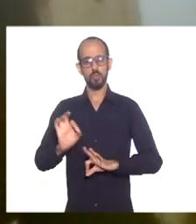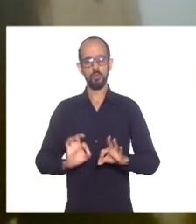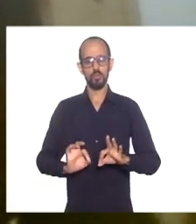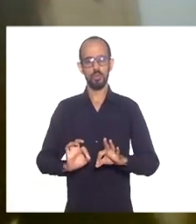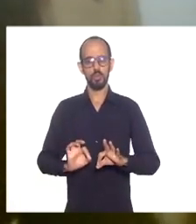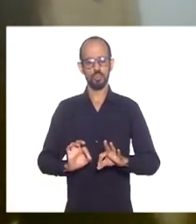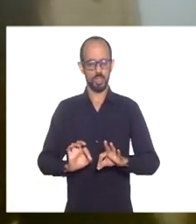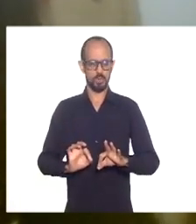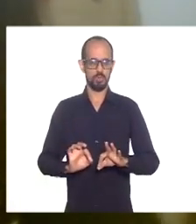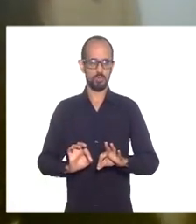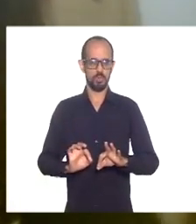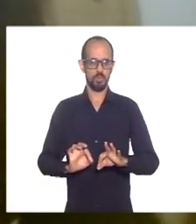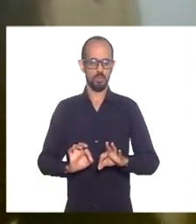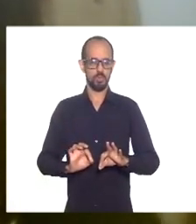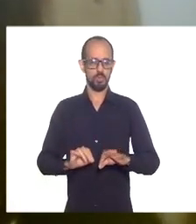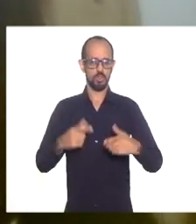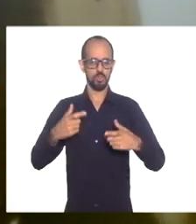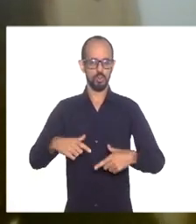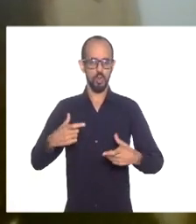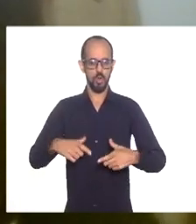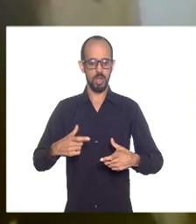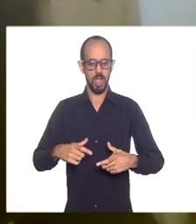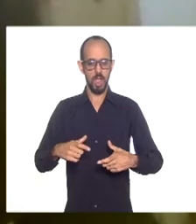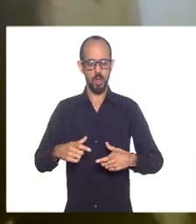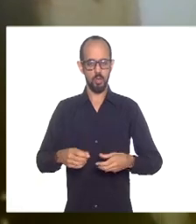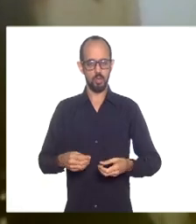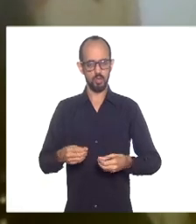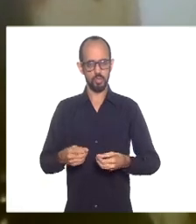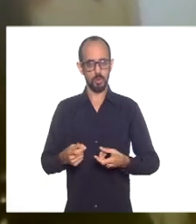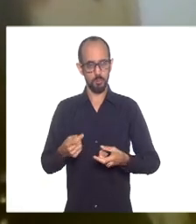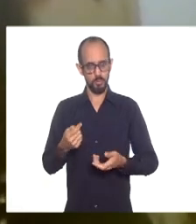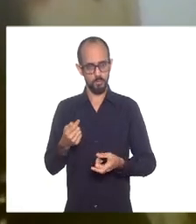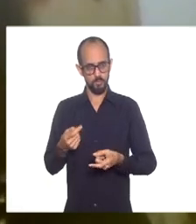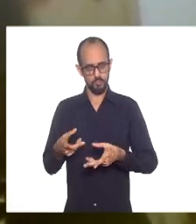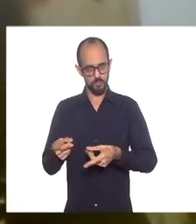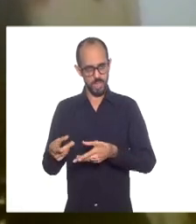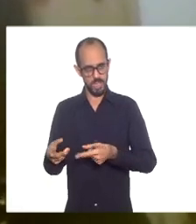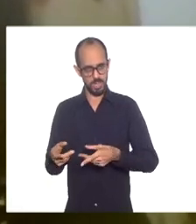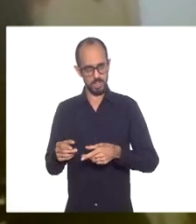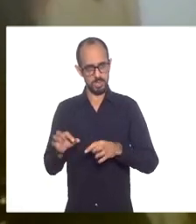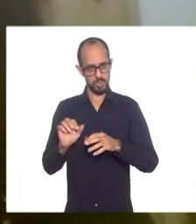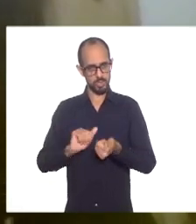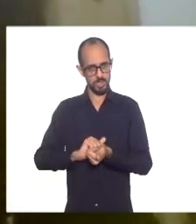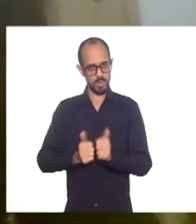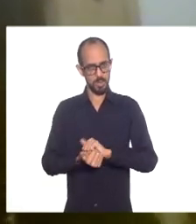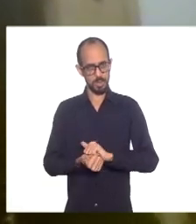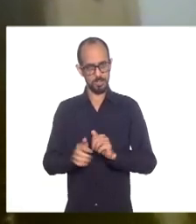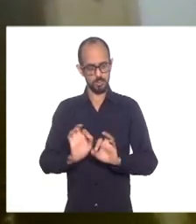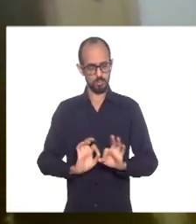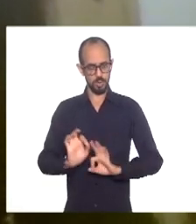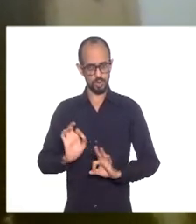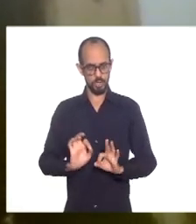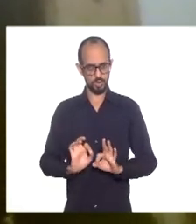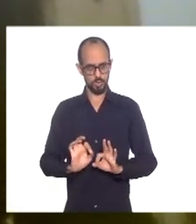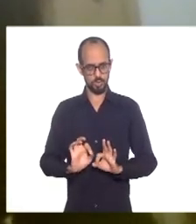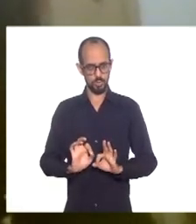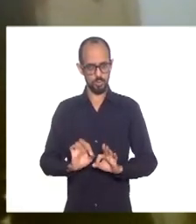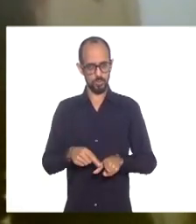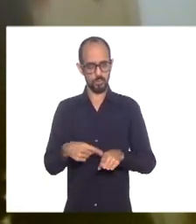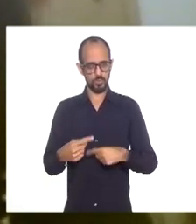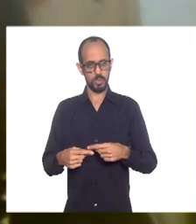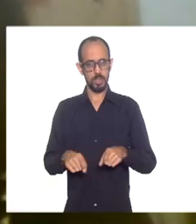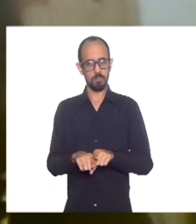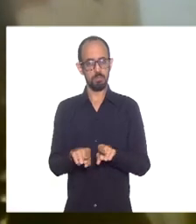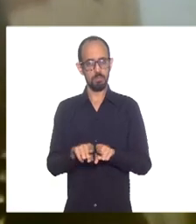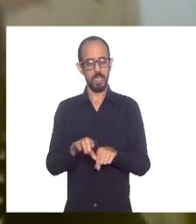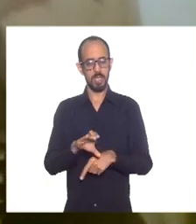de local de fornecimento desses ajustes de projeto. Por fim, a deputada